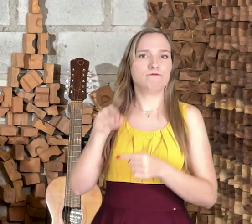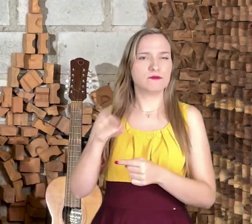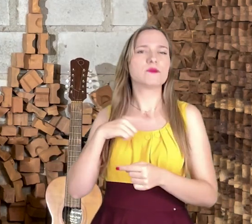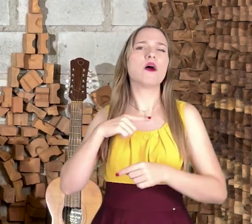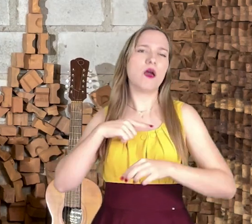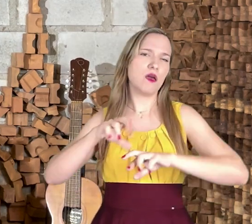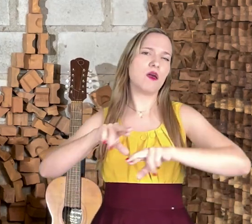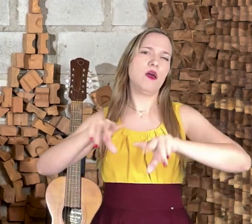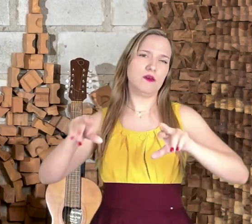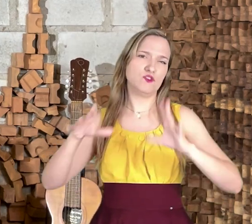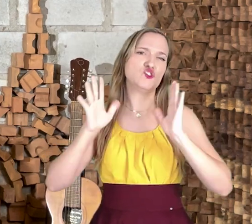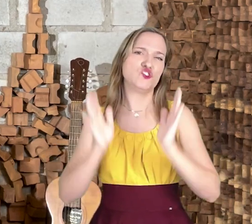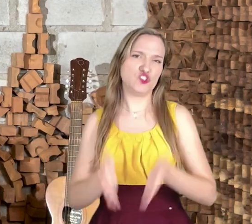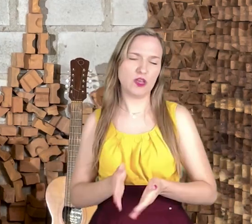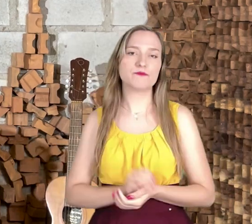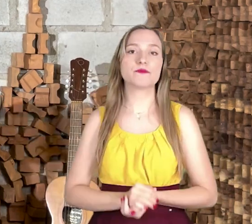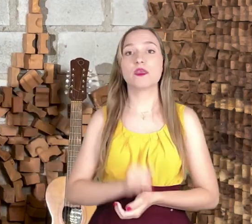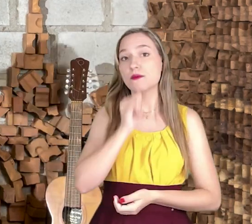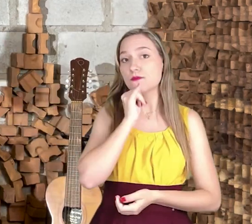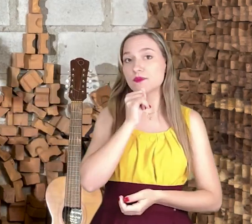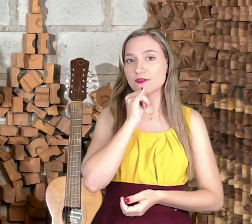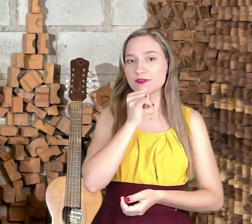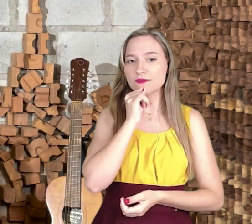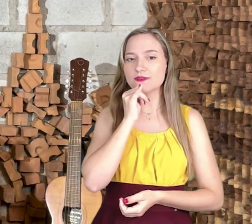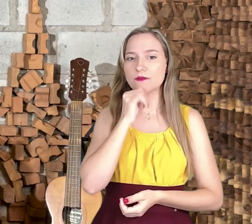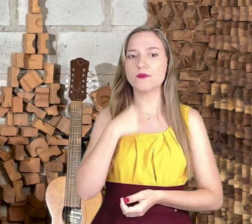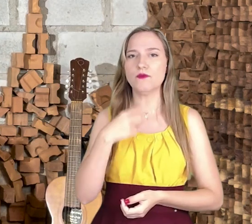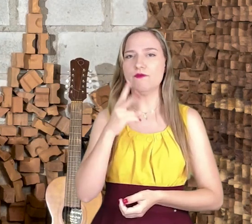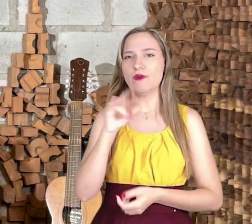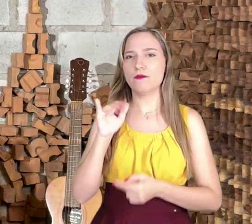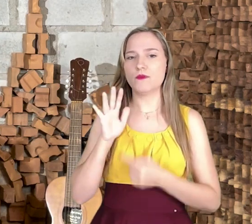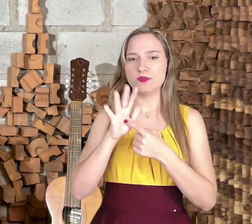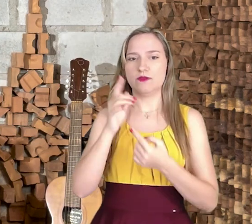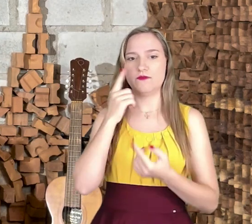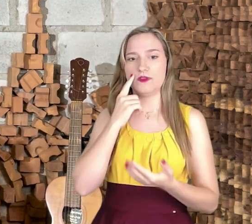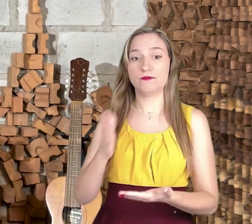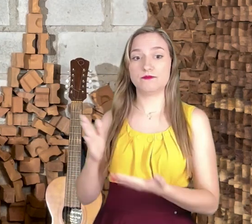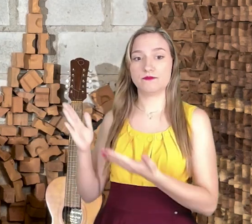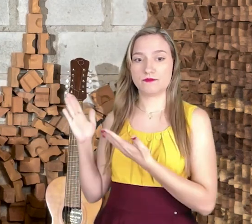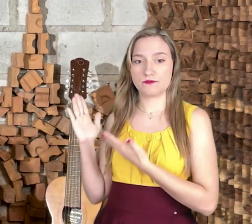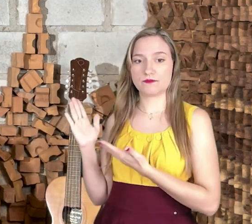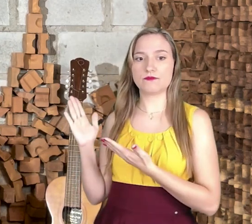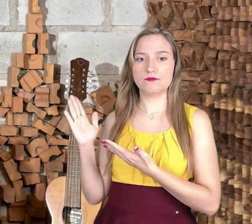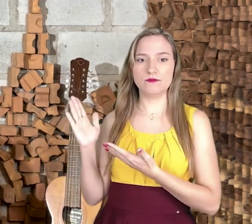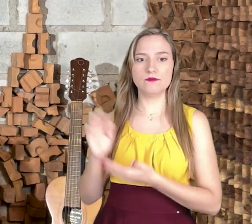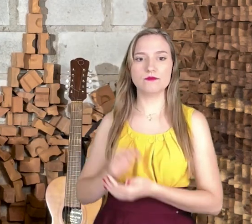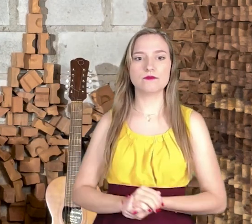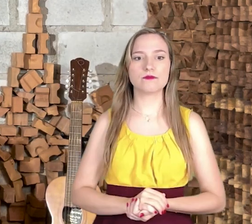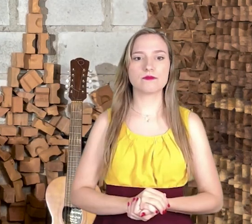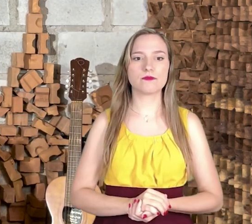essa questão. Por exemplo, uma bem curtinha que eu vou mostrar aqui agora da época do Boca do Lixo, em Anápolis, que